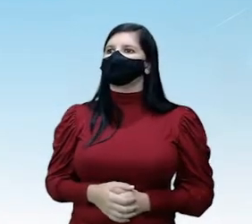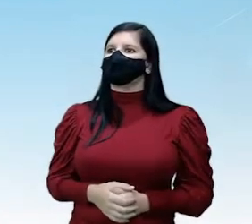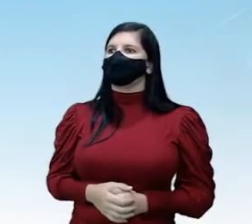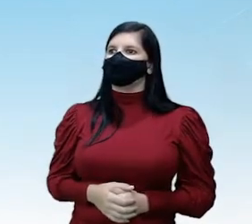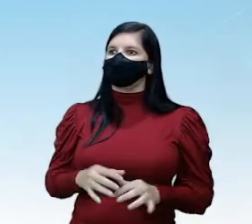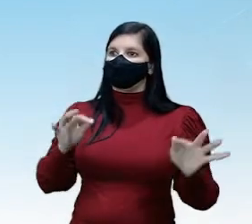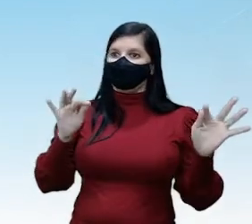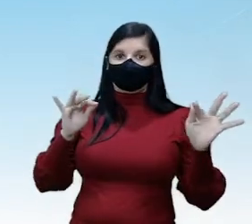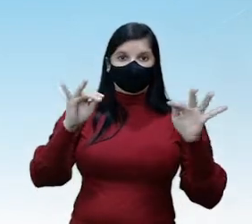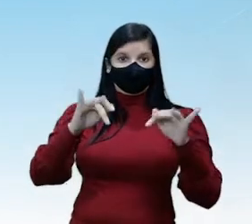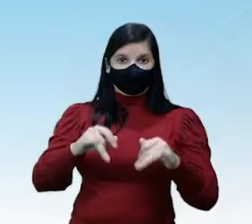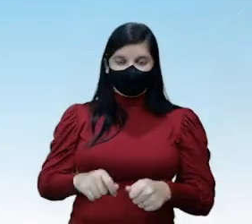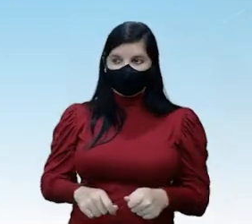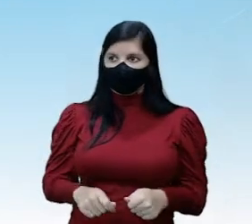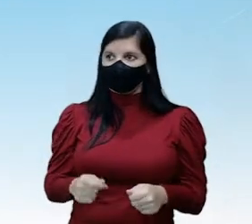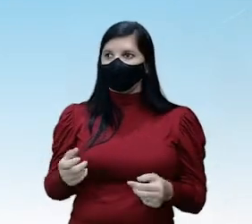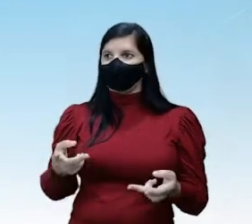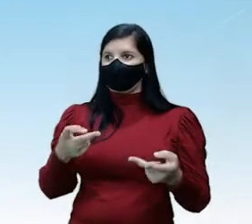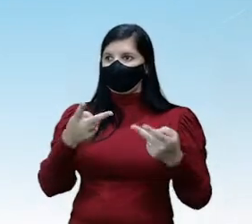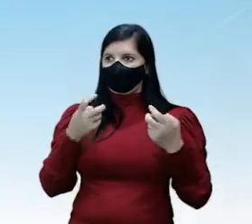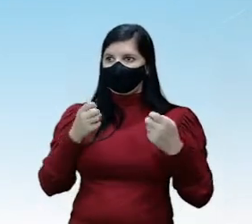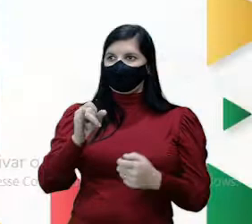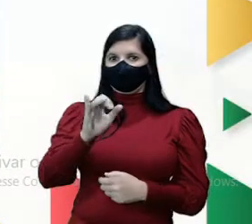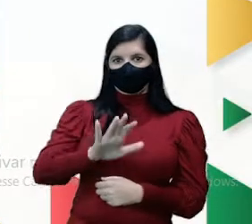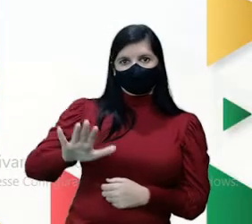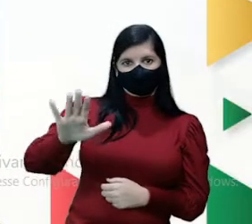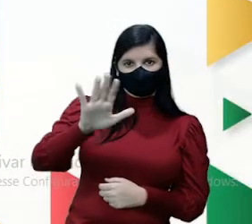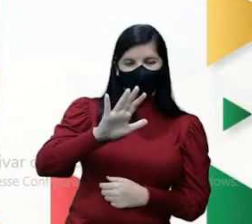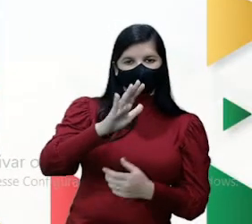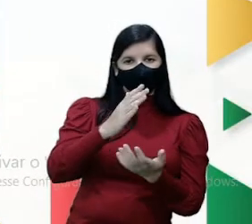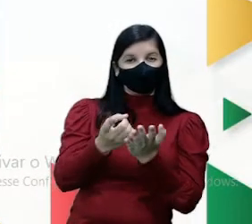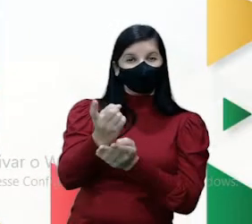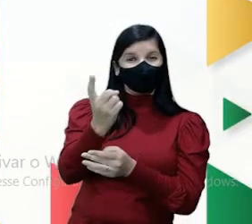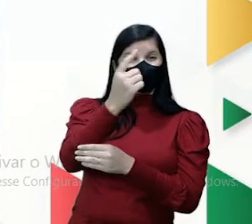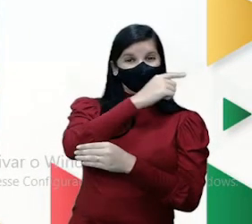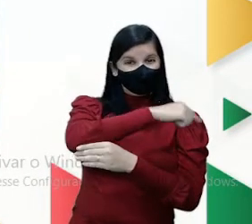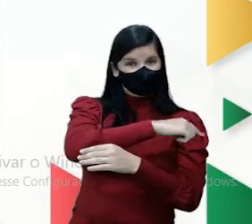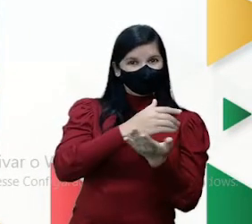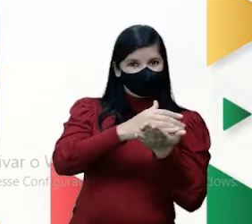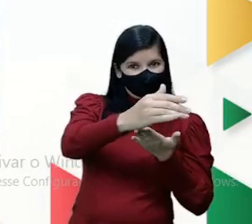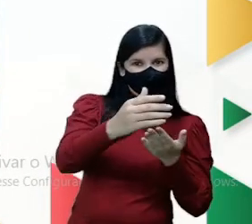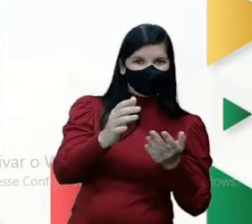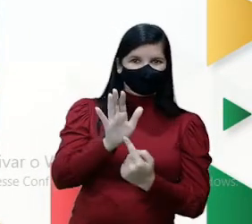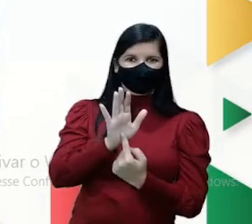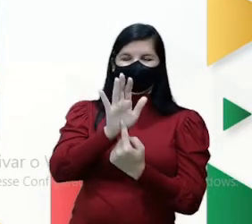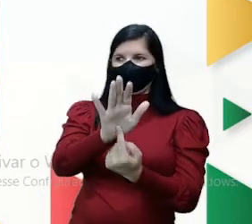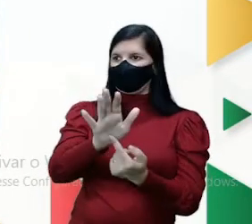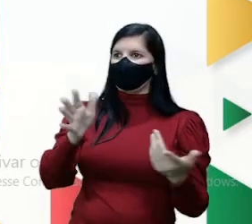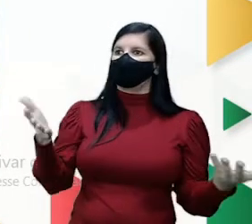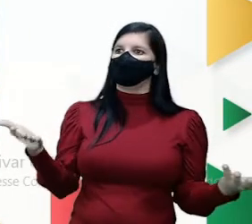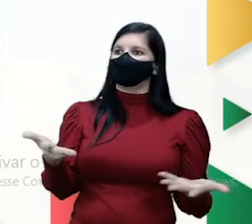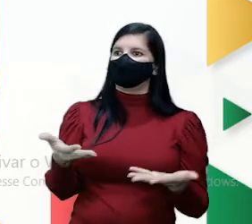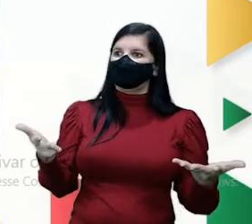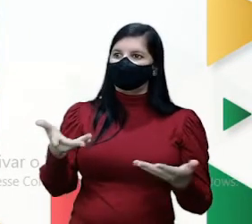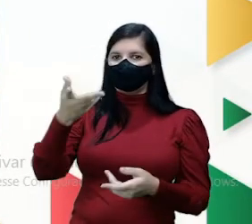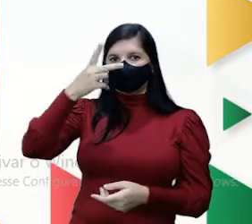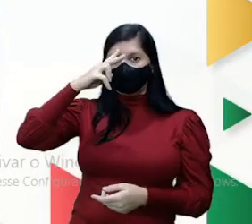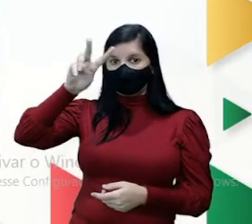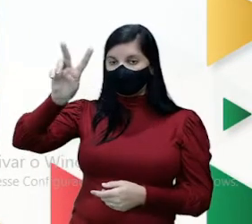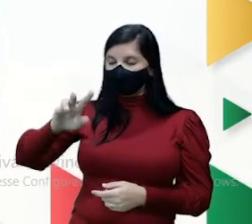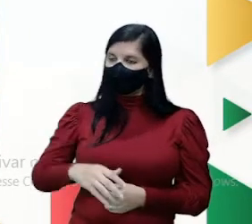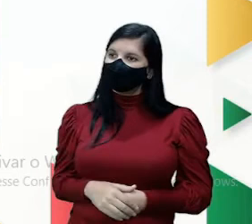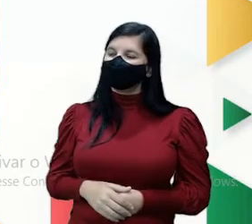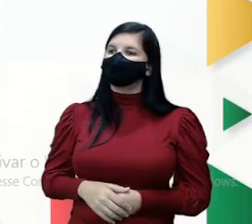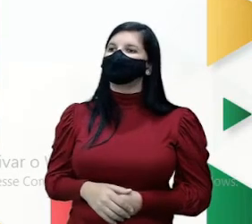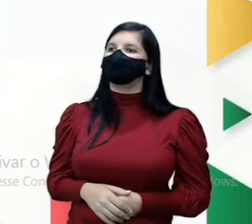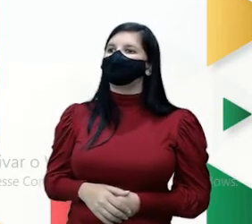para concluir, a gente tem essa imagem que eu comecei lá no início, né? Vamos dar uma revisada?